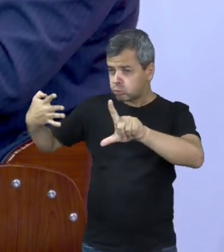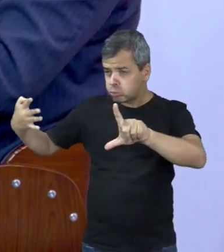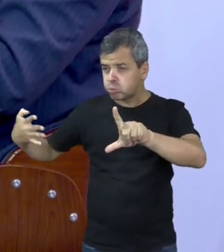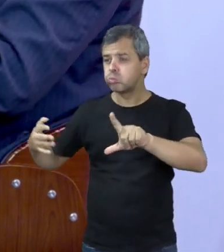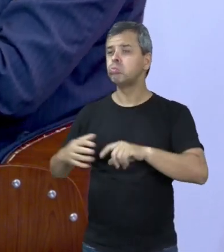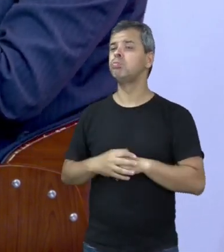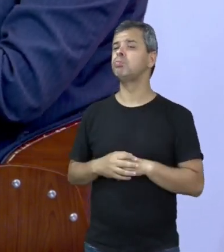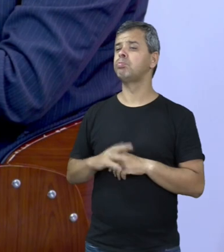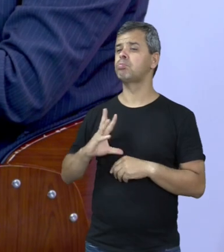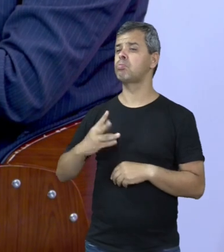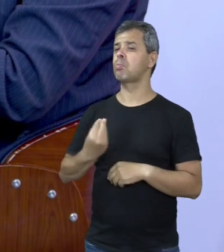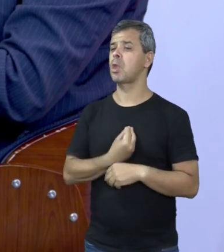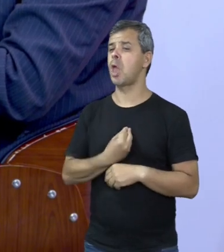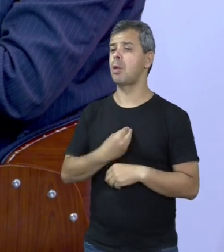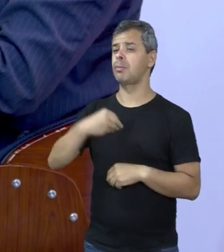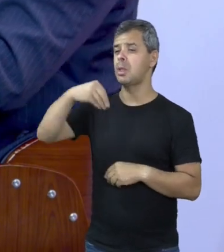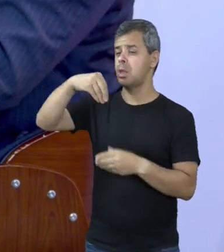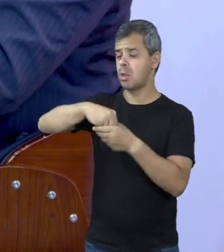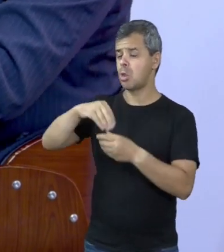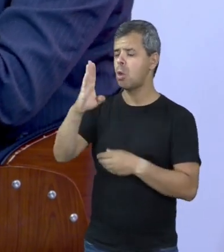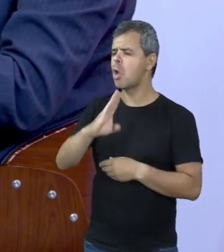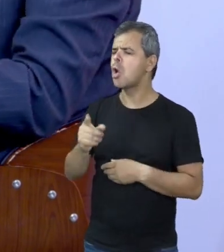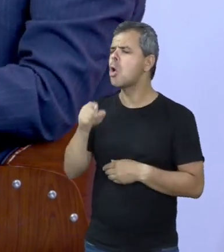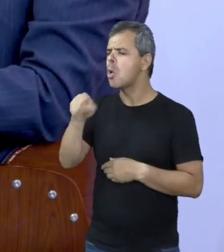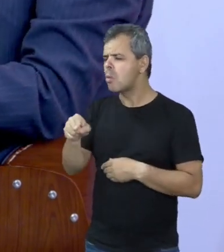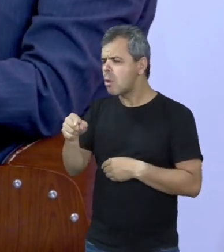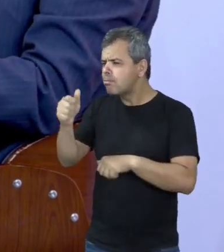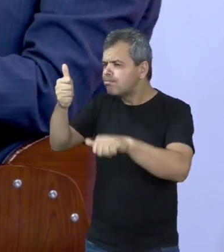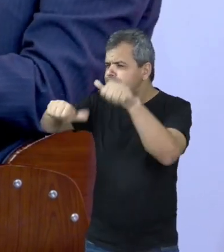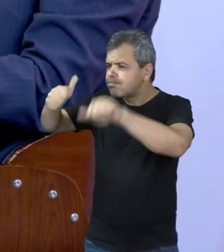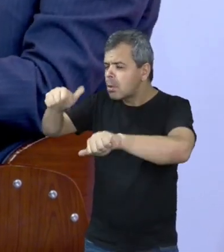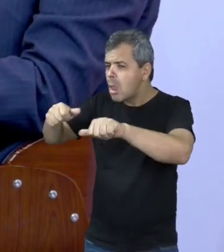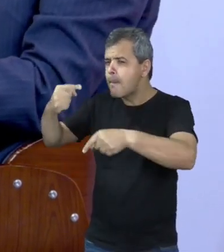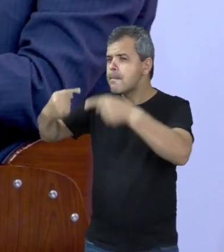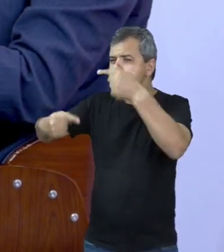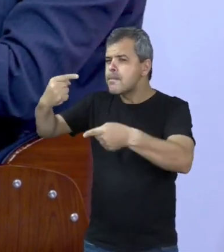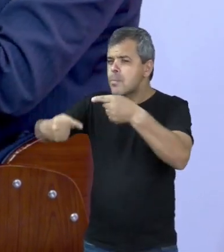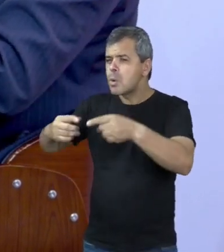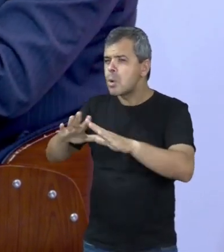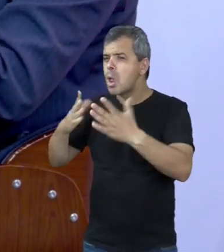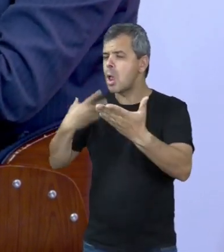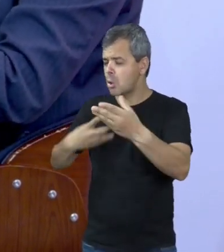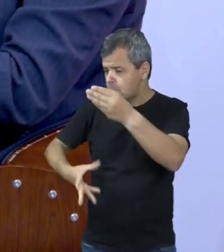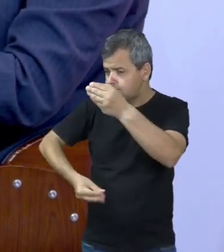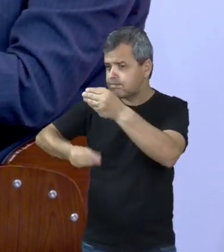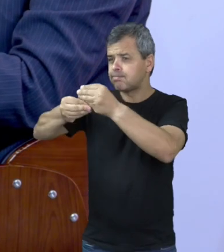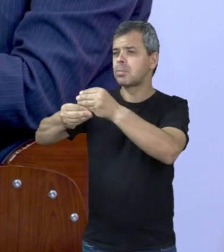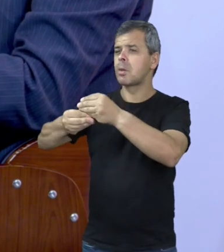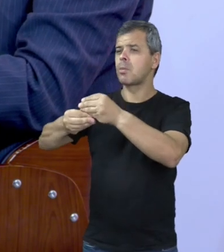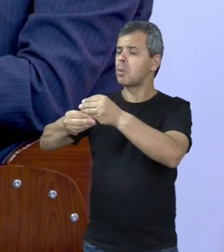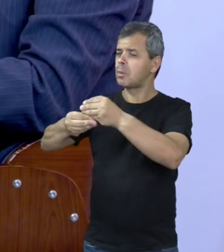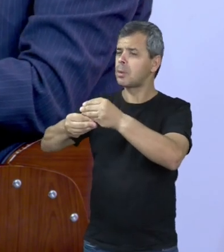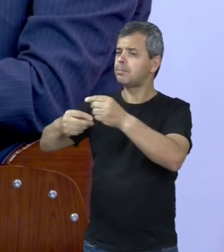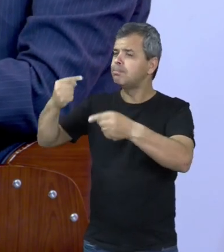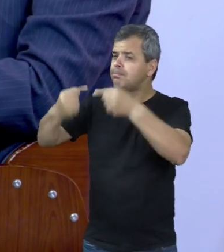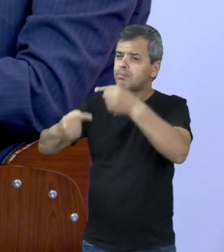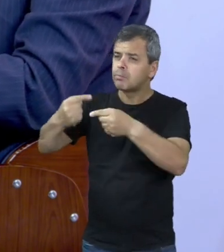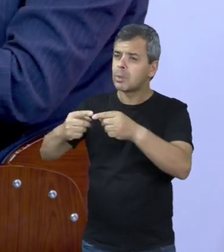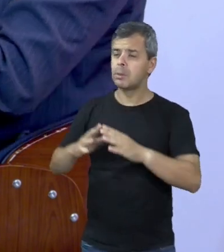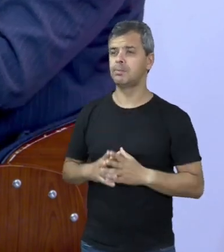pessoas trans hoje no Brasil. Como é que você avalia as políticas públicas, a implementação das políticas públicas